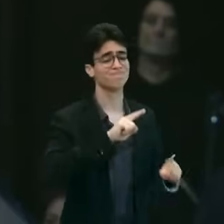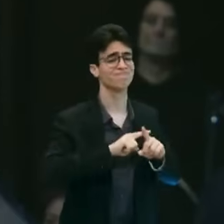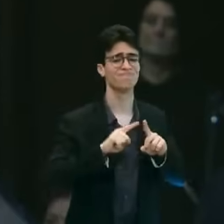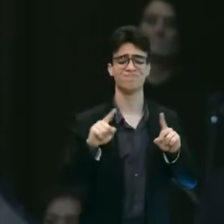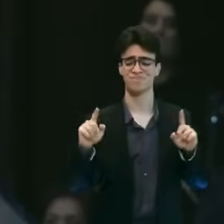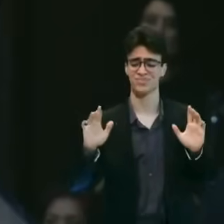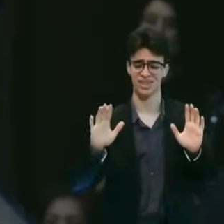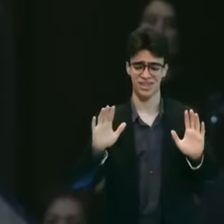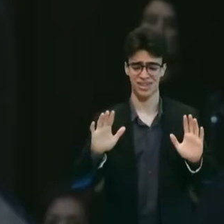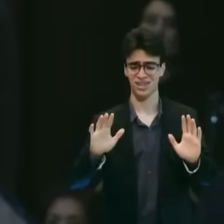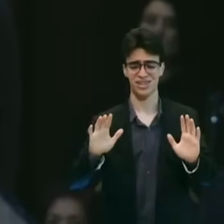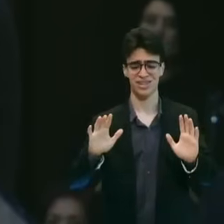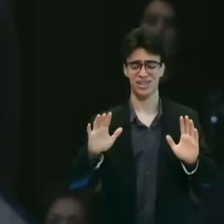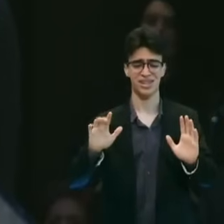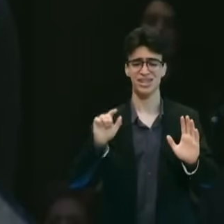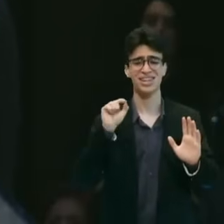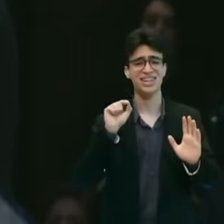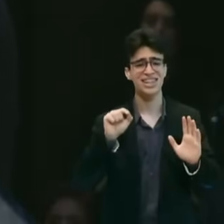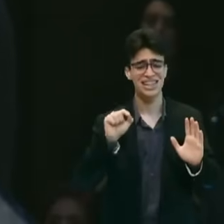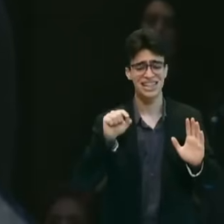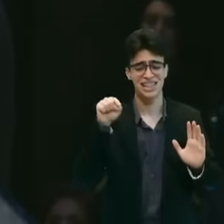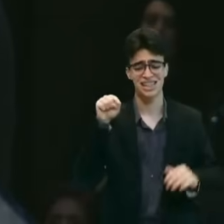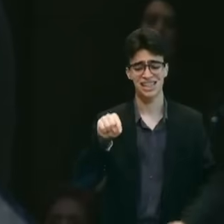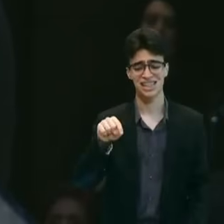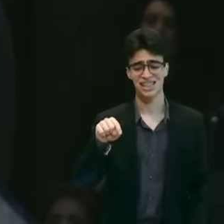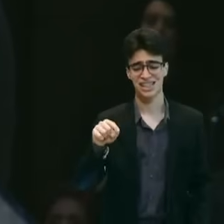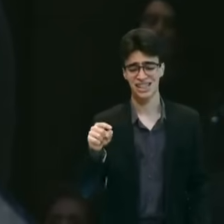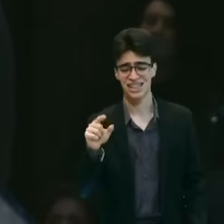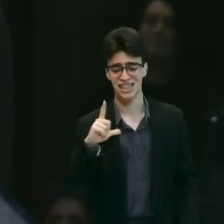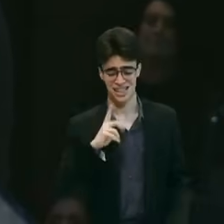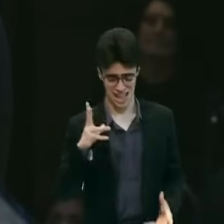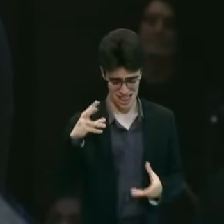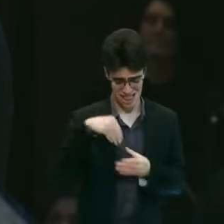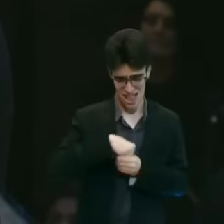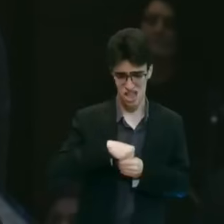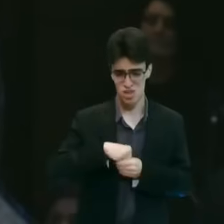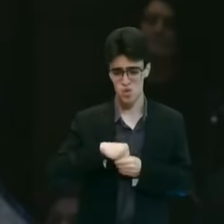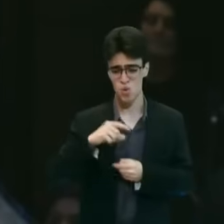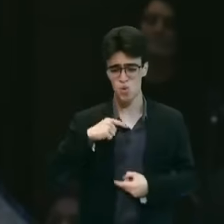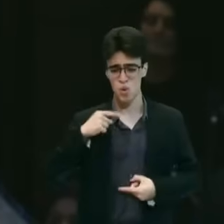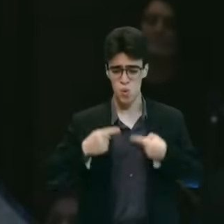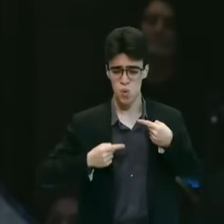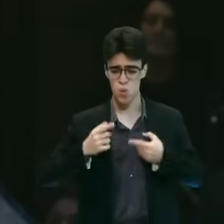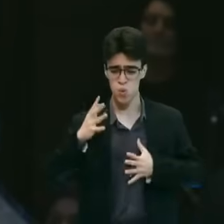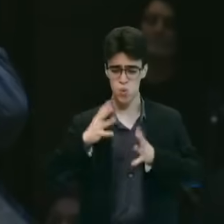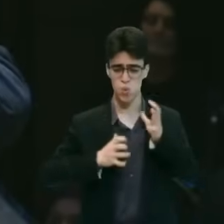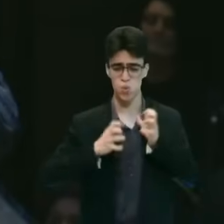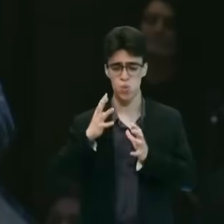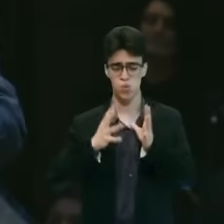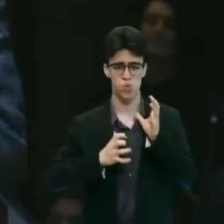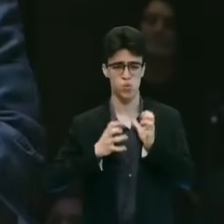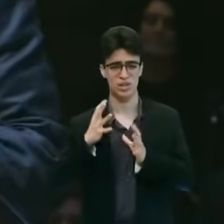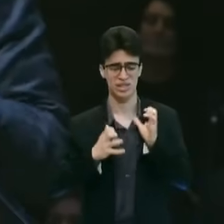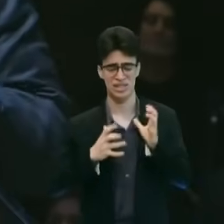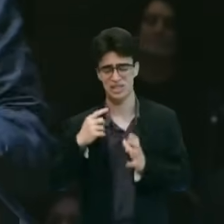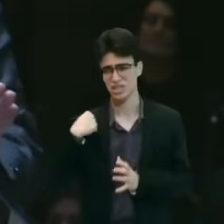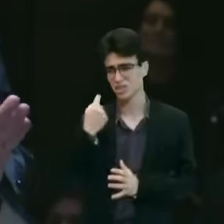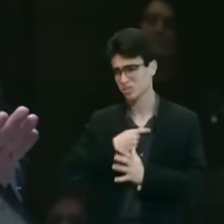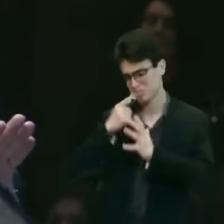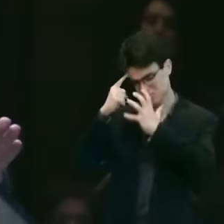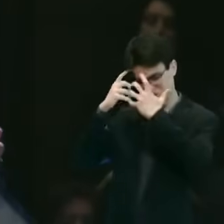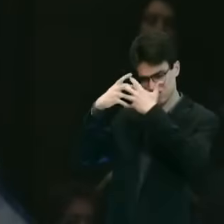isso promove um conflito que às vezes fica no nosso